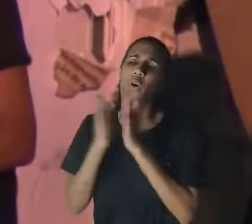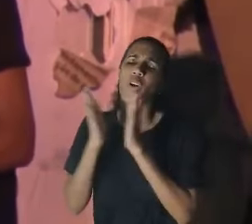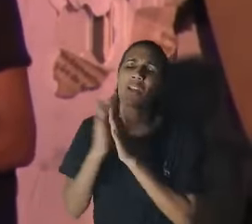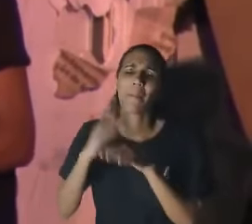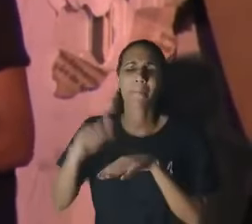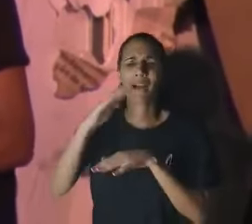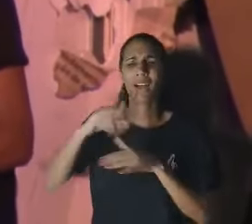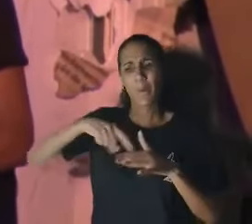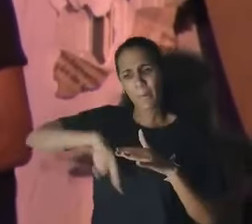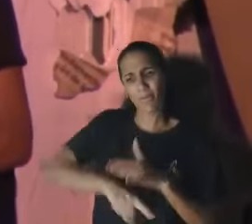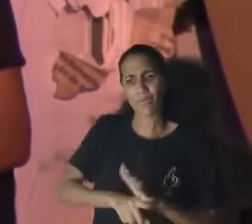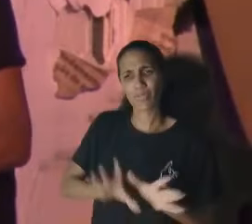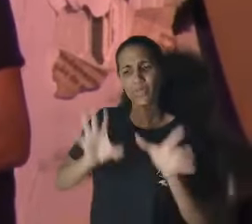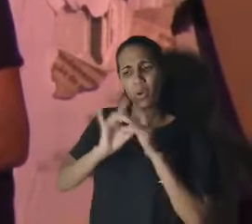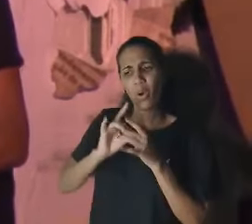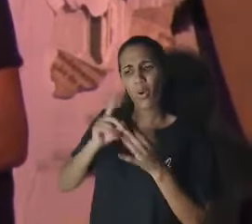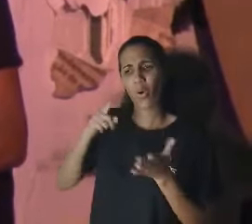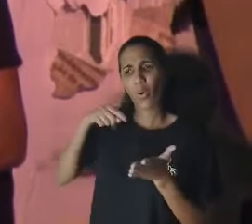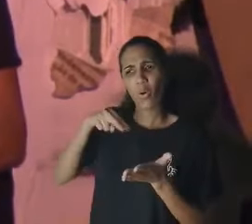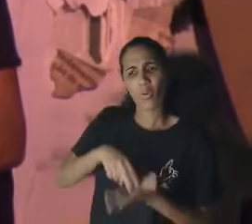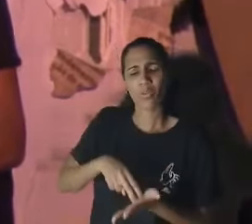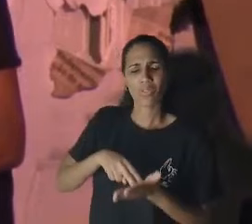mais, Senhor.